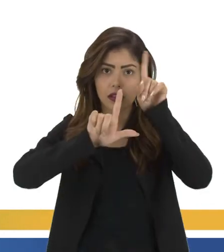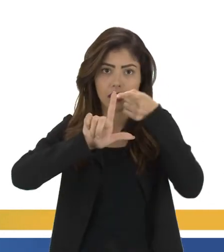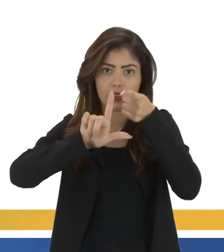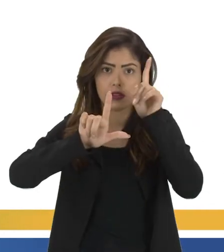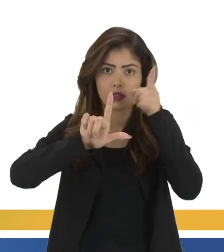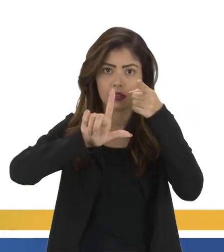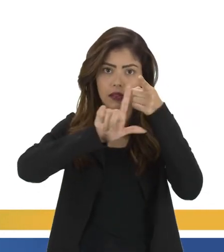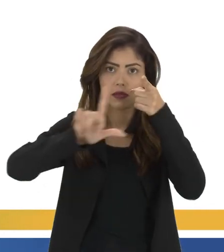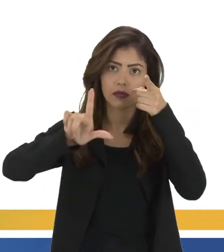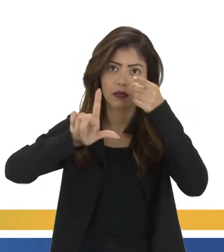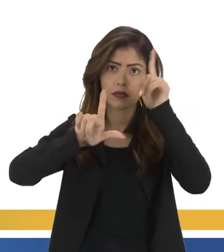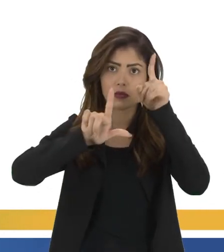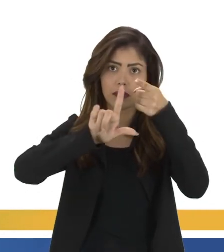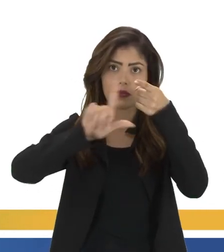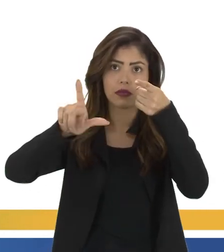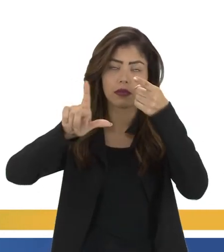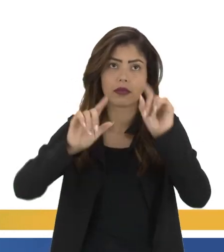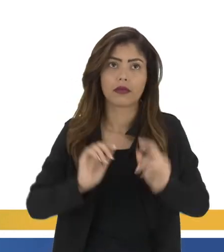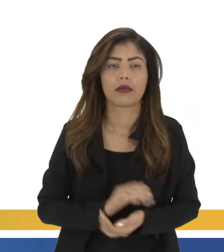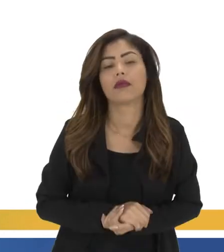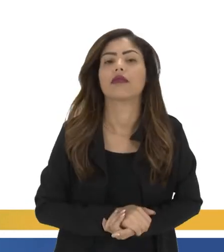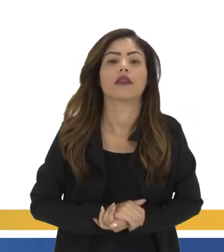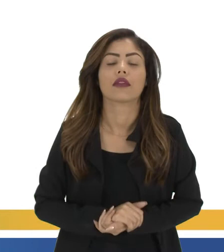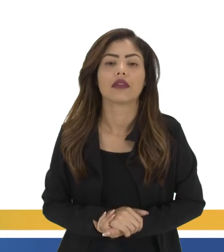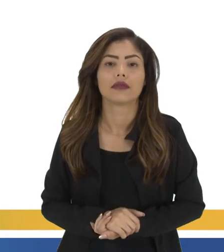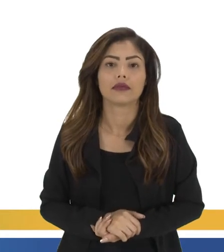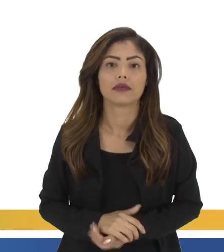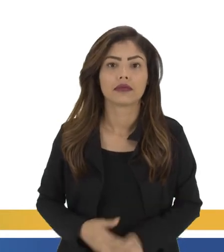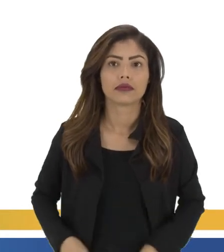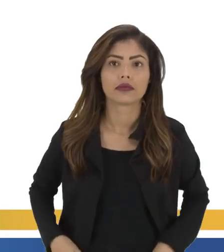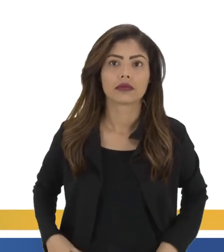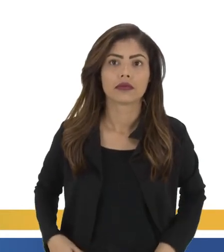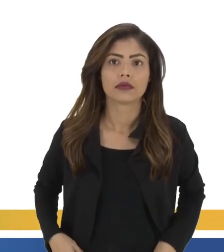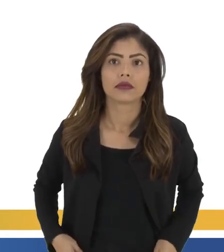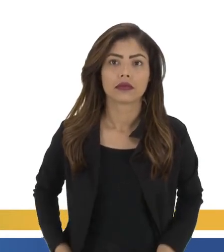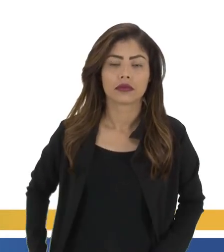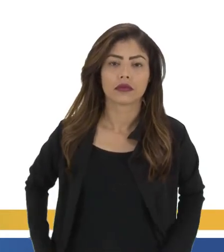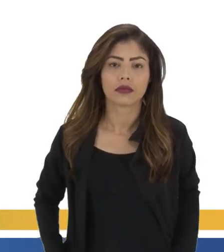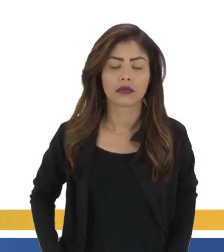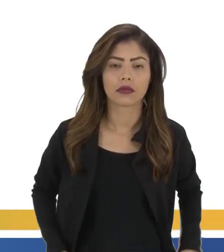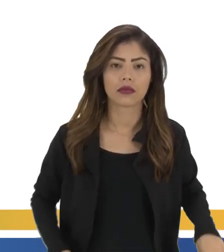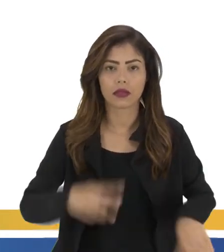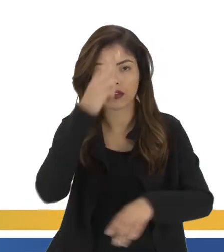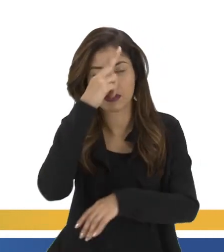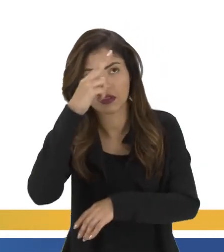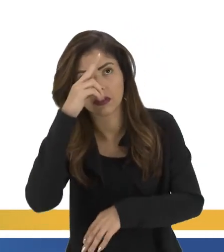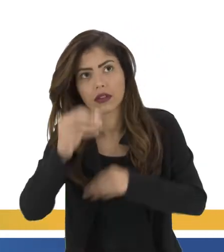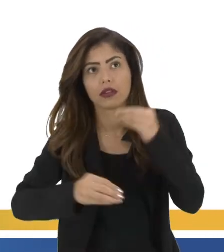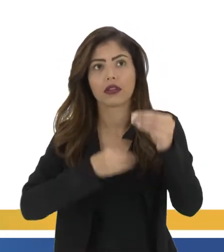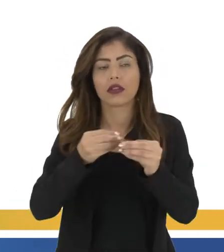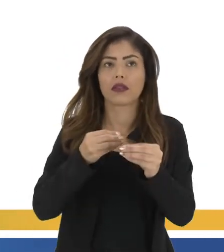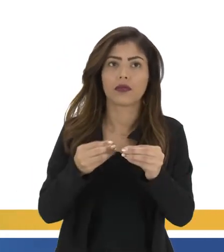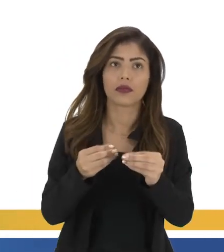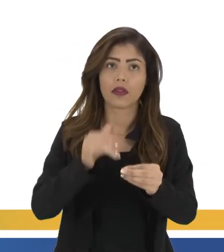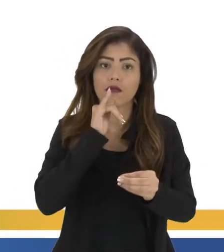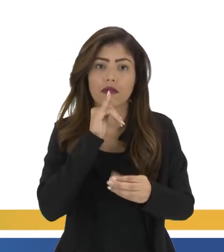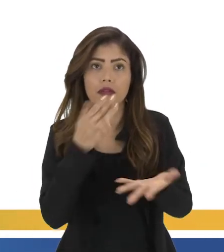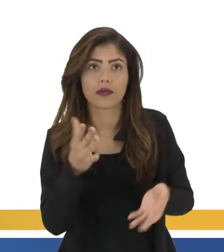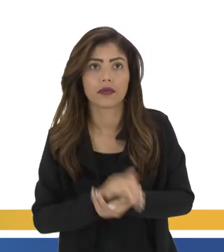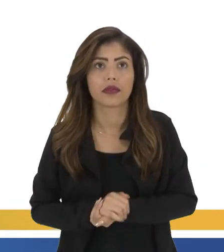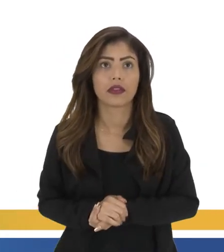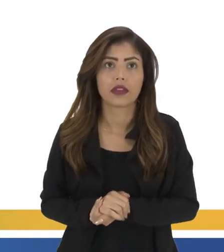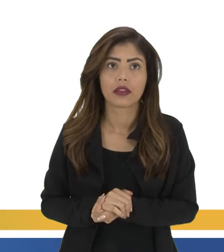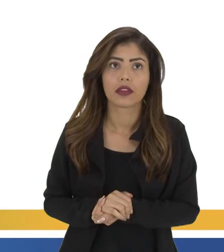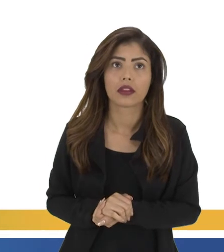só o sonzinho do L. Lembra da linguinha lá atrás dos dentes superiores? E olha lá um exemplo.